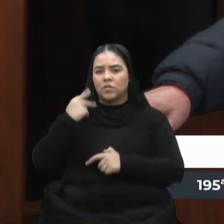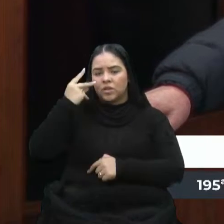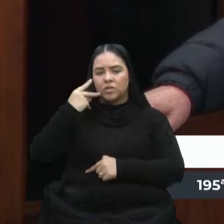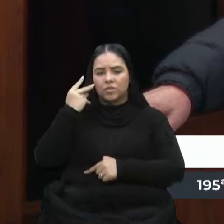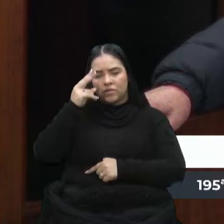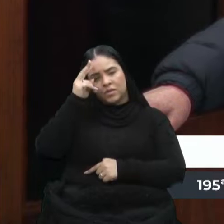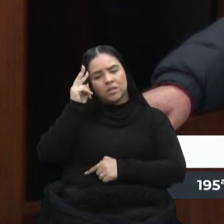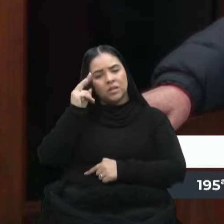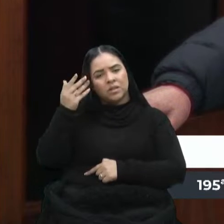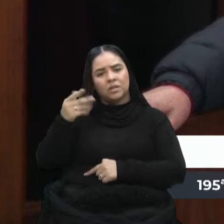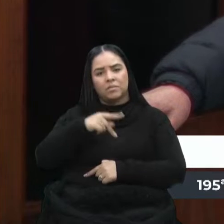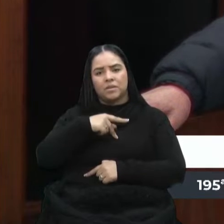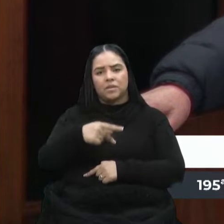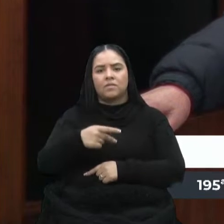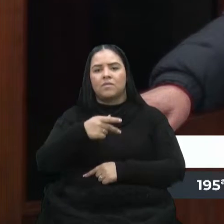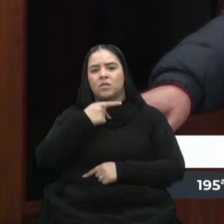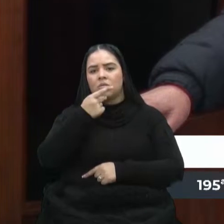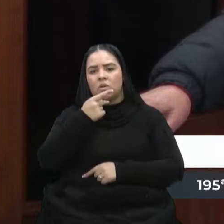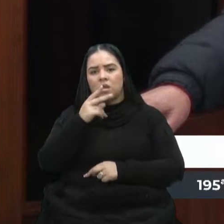nossa presidenta falou a questão